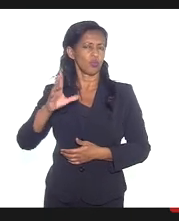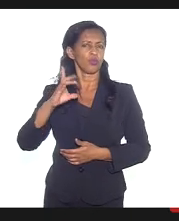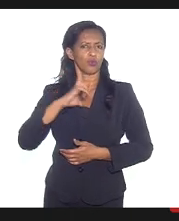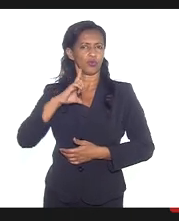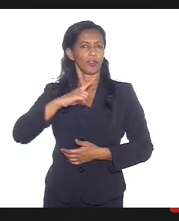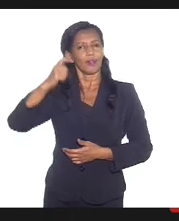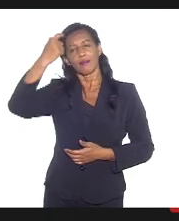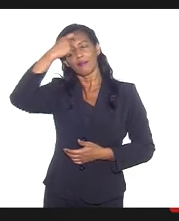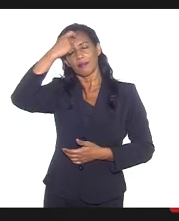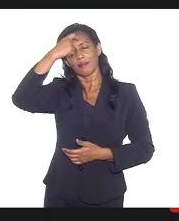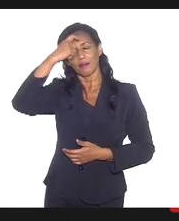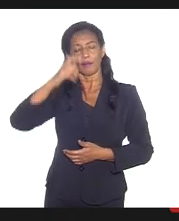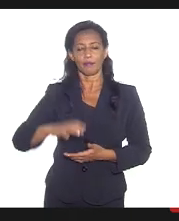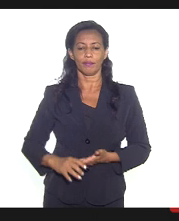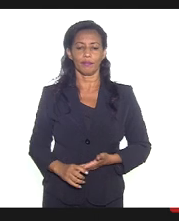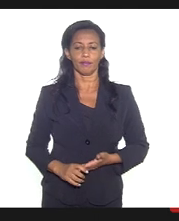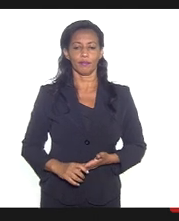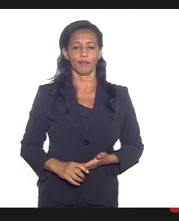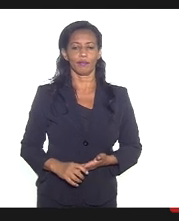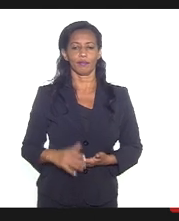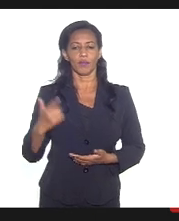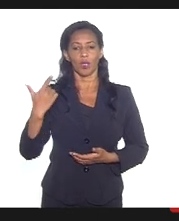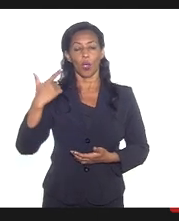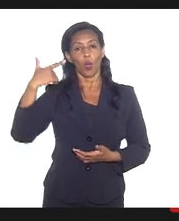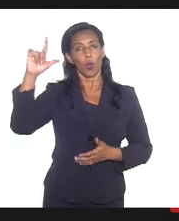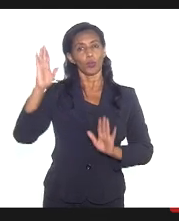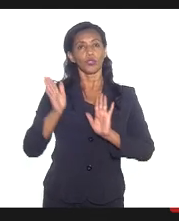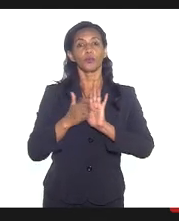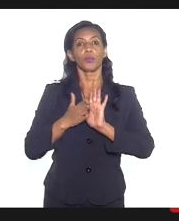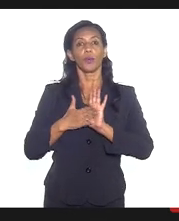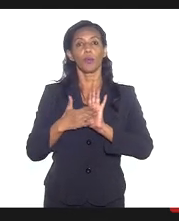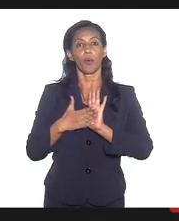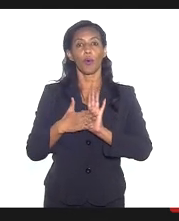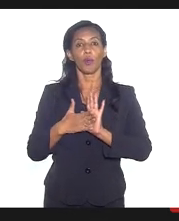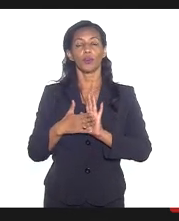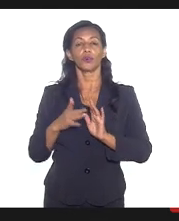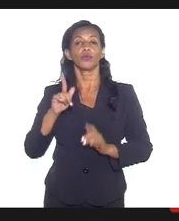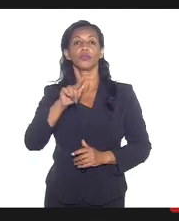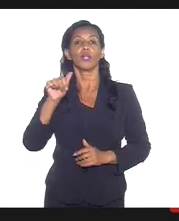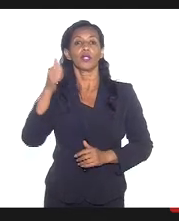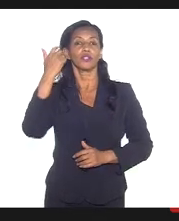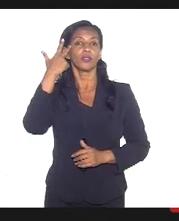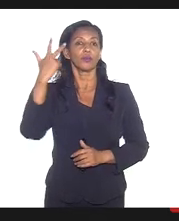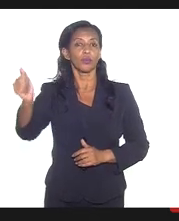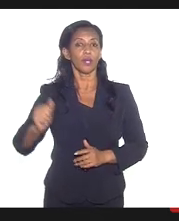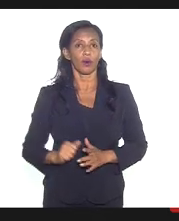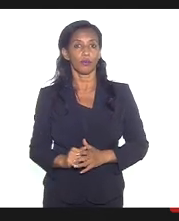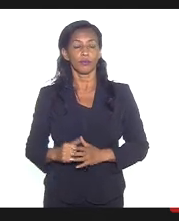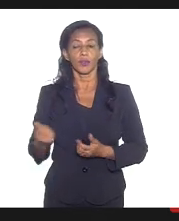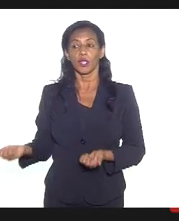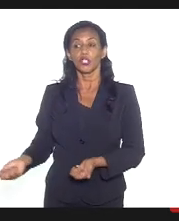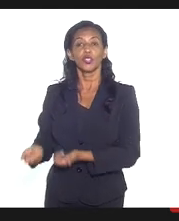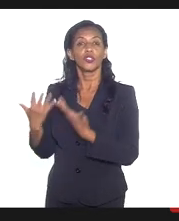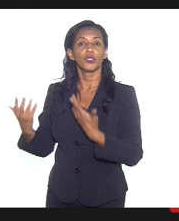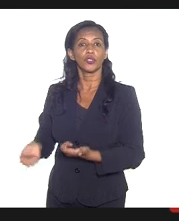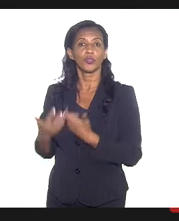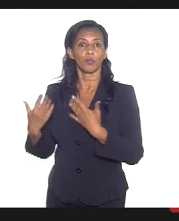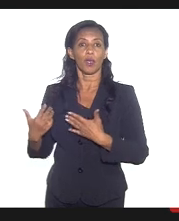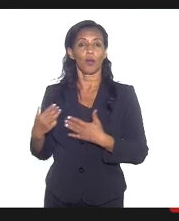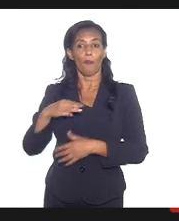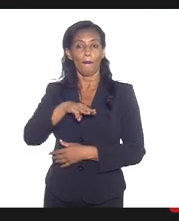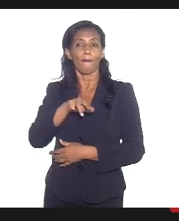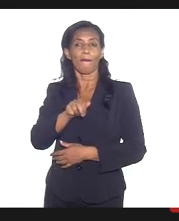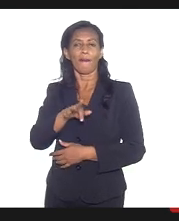na cabeça, né? E, assim, outras propostas para o uso de gás natural, estimular como